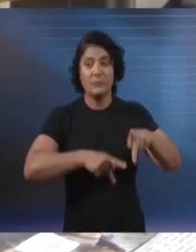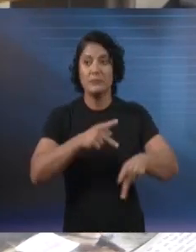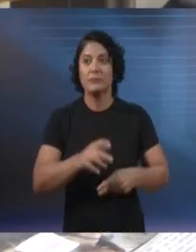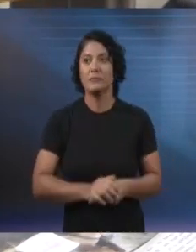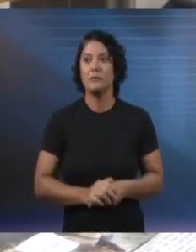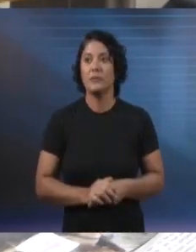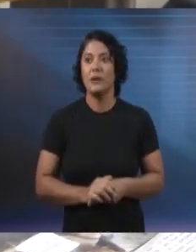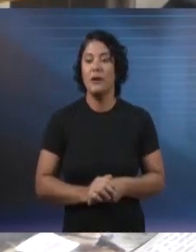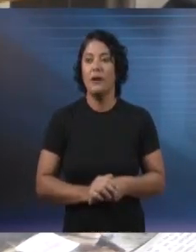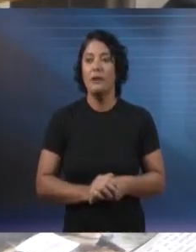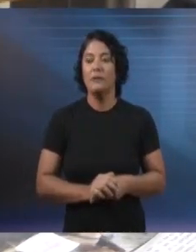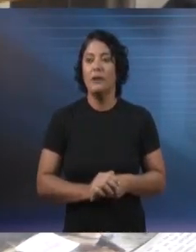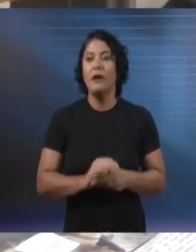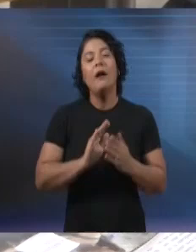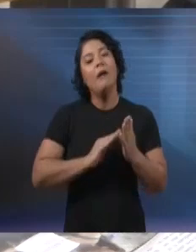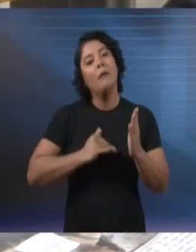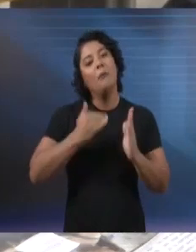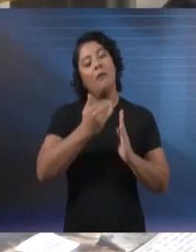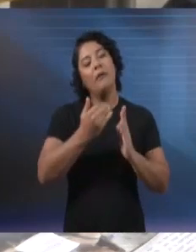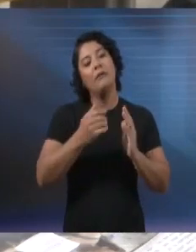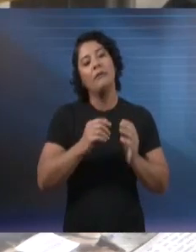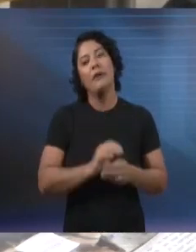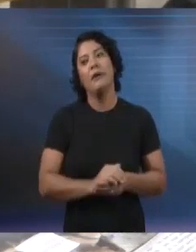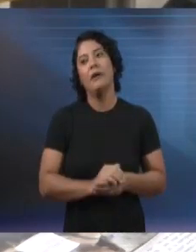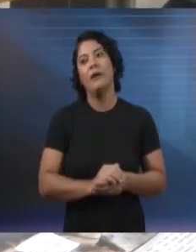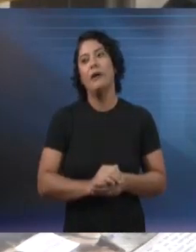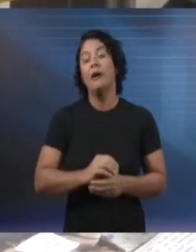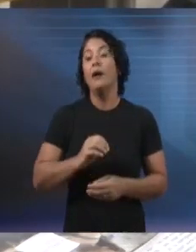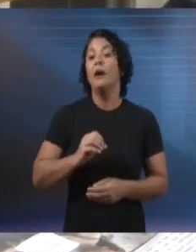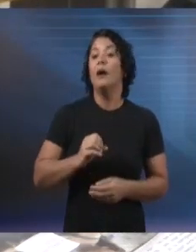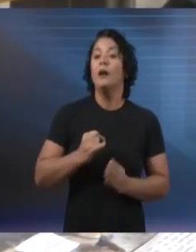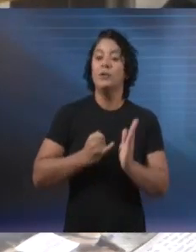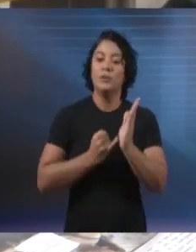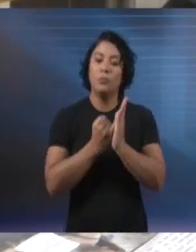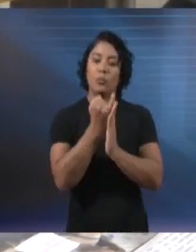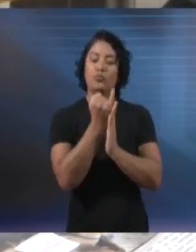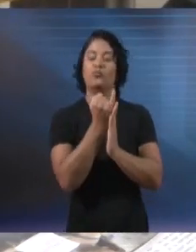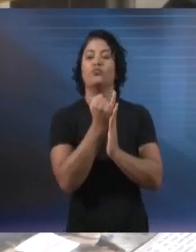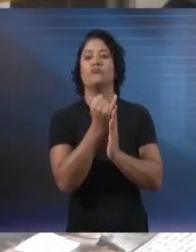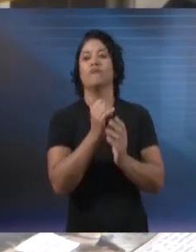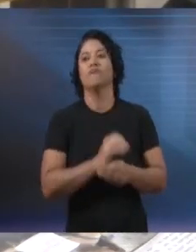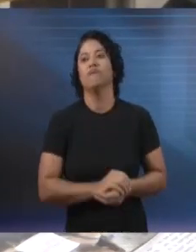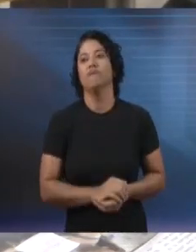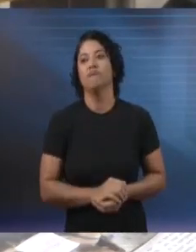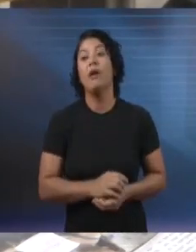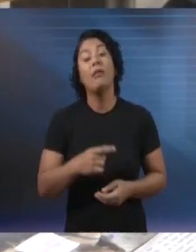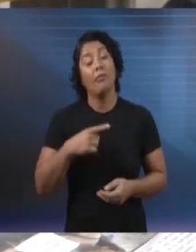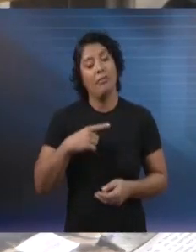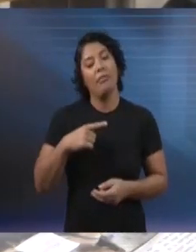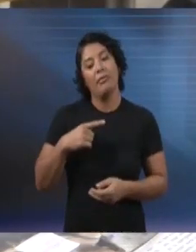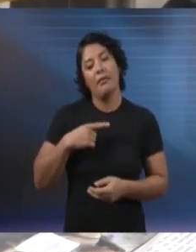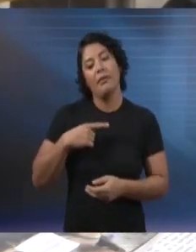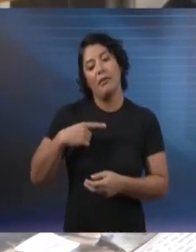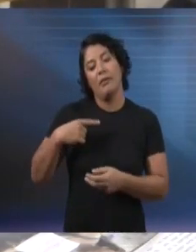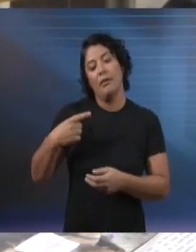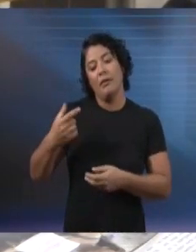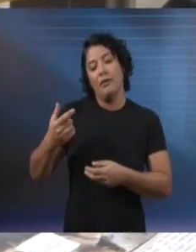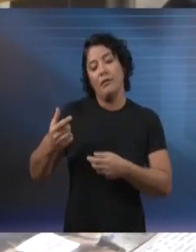Vamos aumentar os impostos para que o funcionário tenha um aumento. Isso já